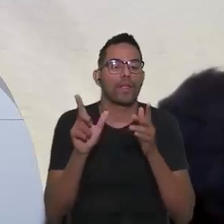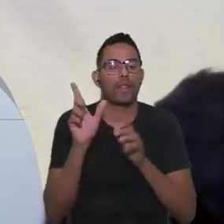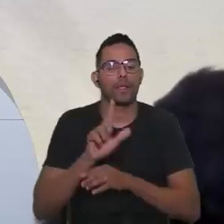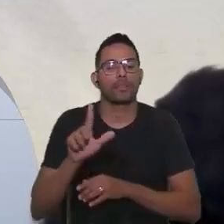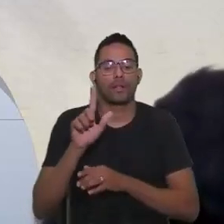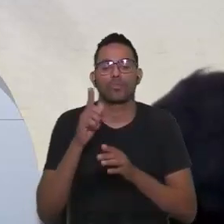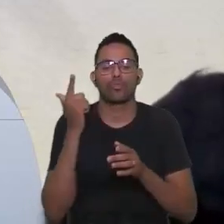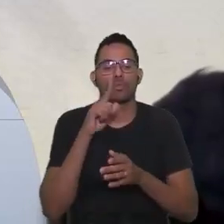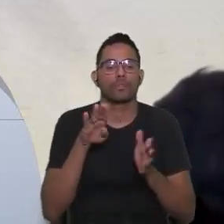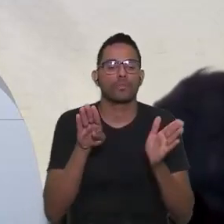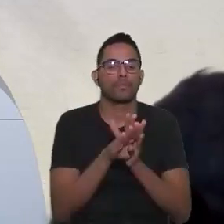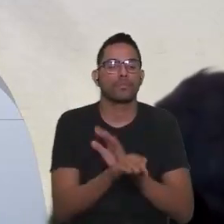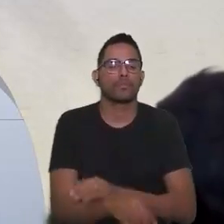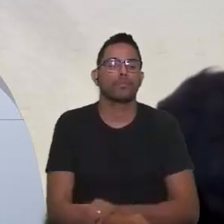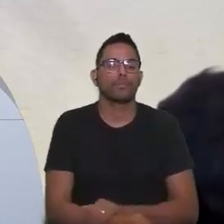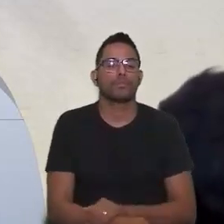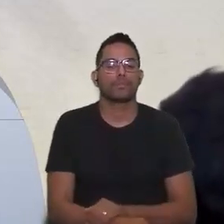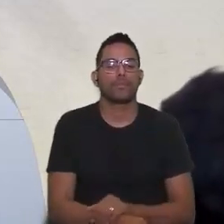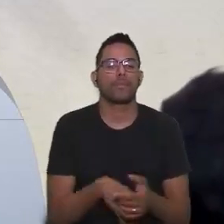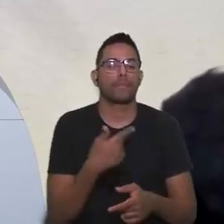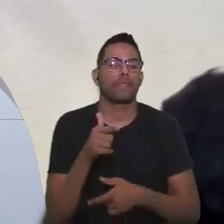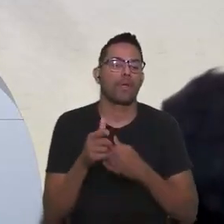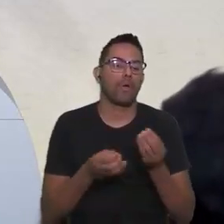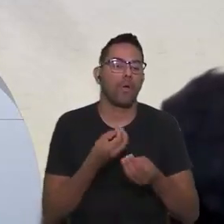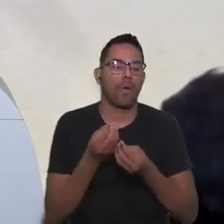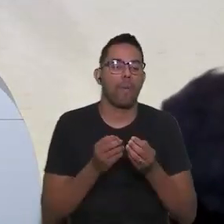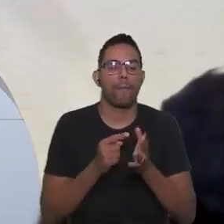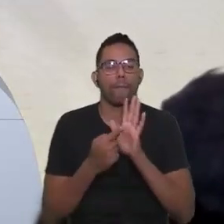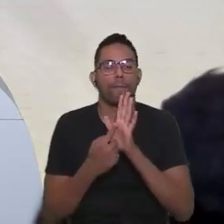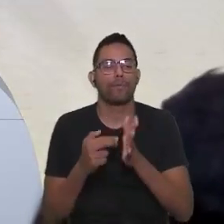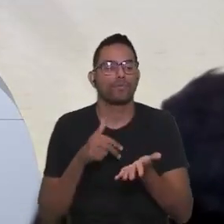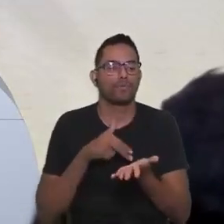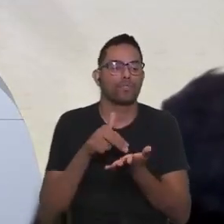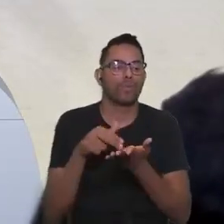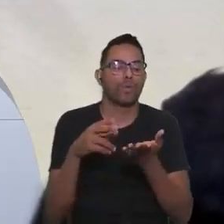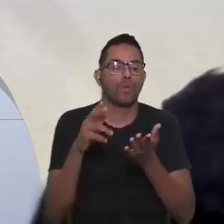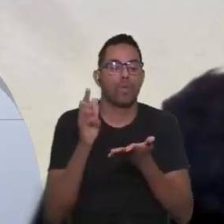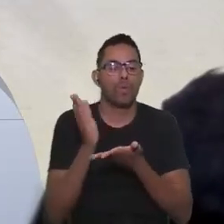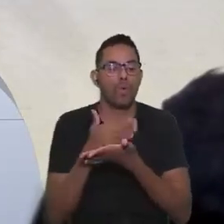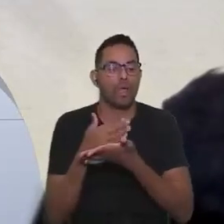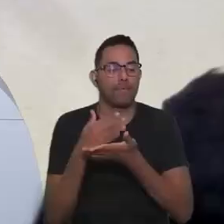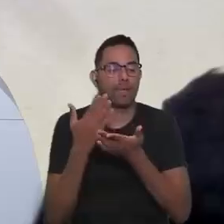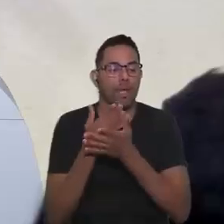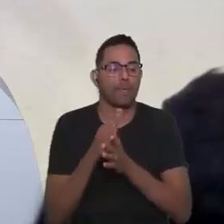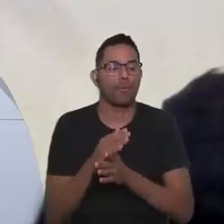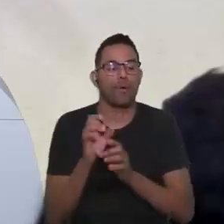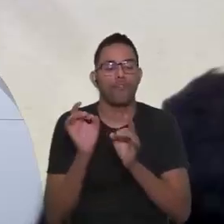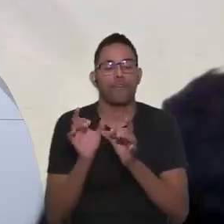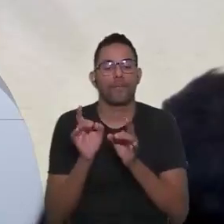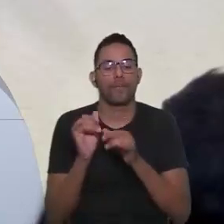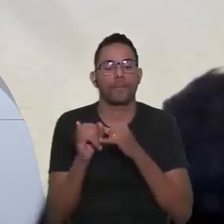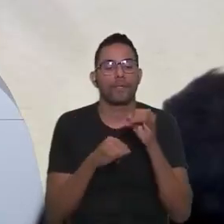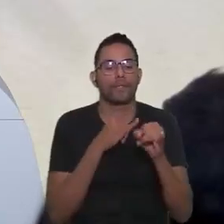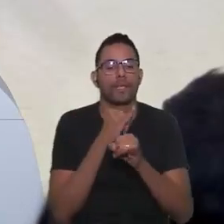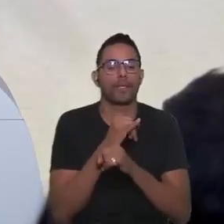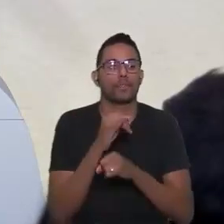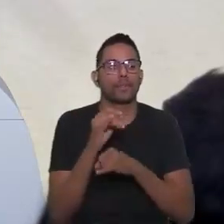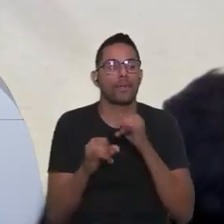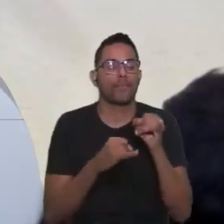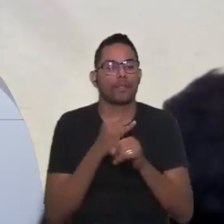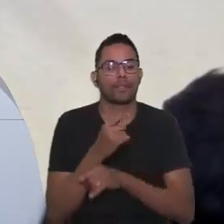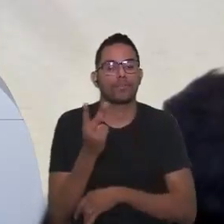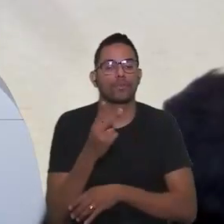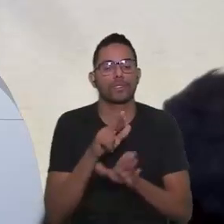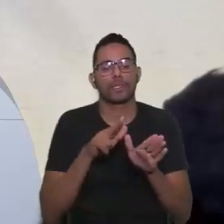não atinge, não tem como. Né? Durante a transmissão do desfile, o livro esgotou em todos os canais de venda pela internet.